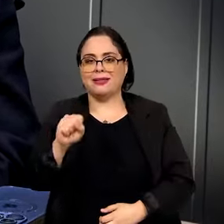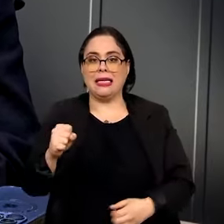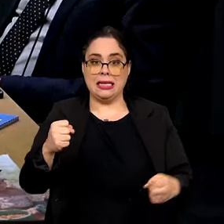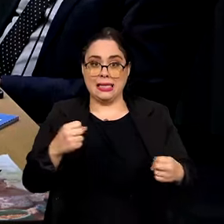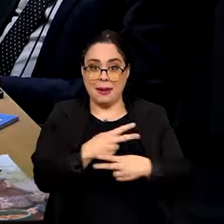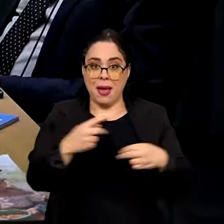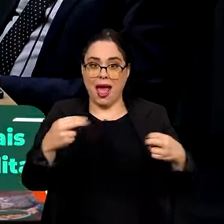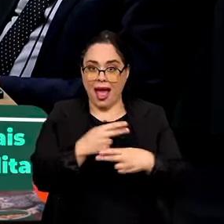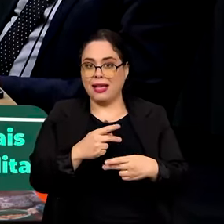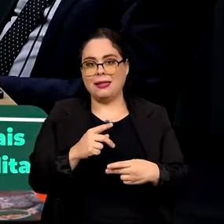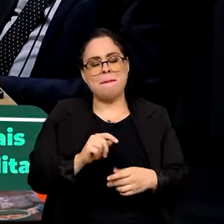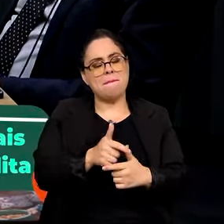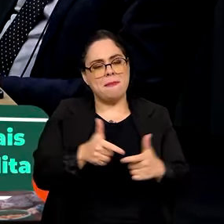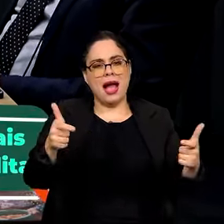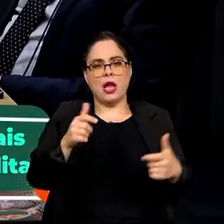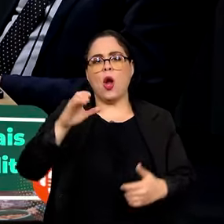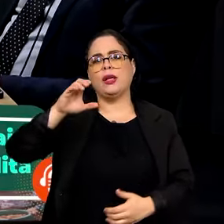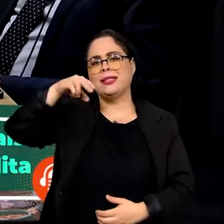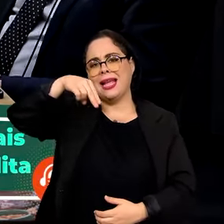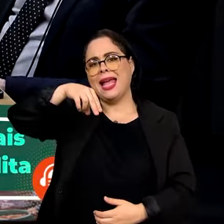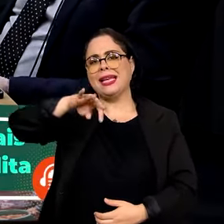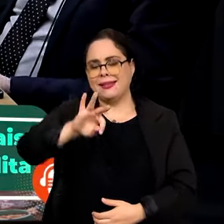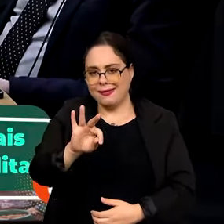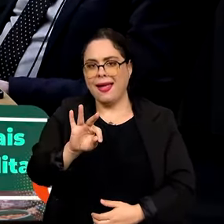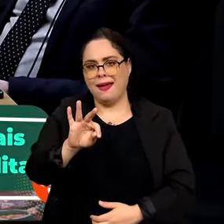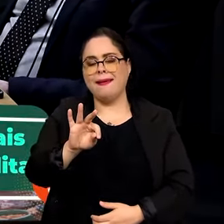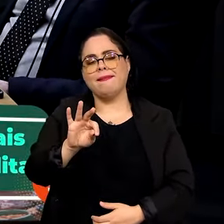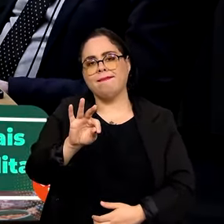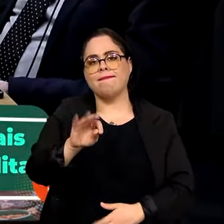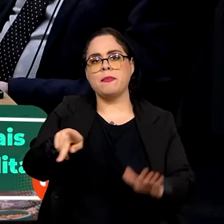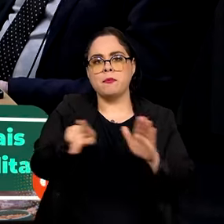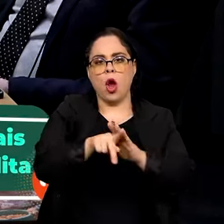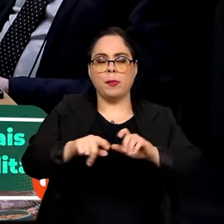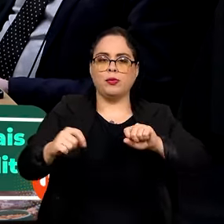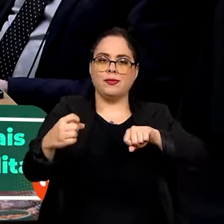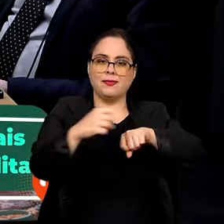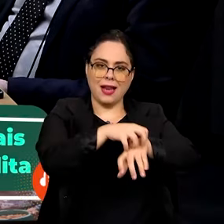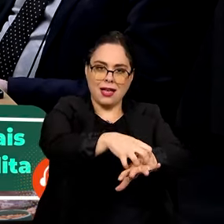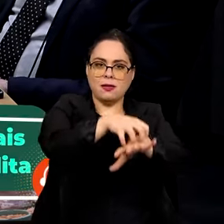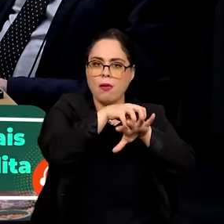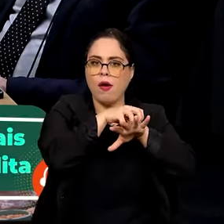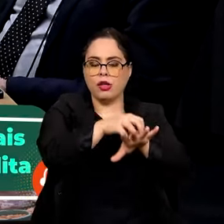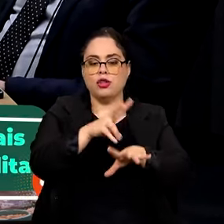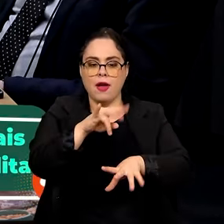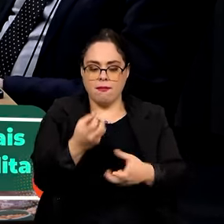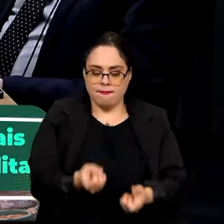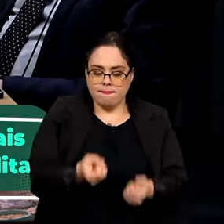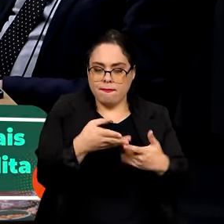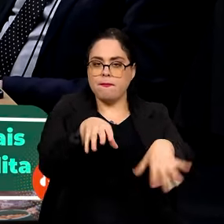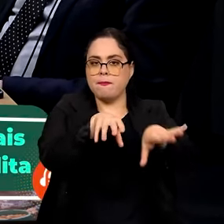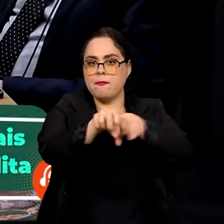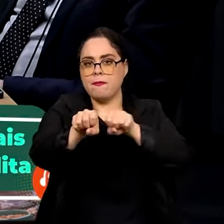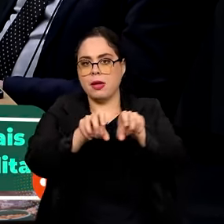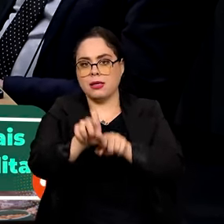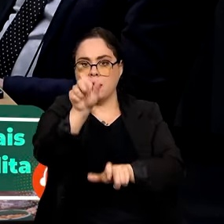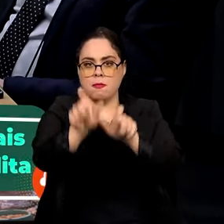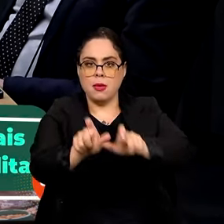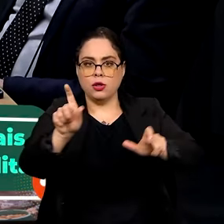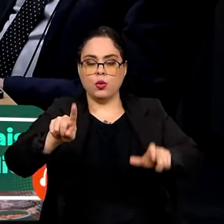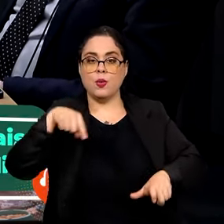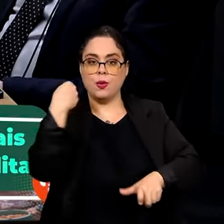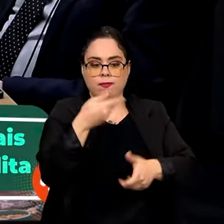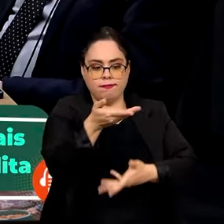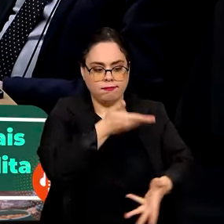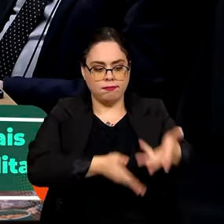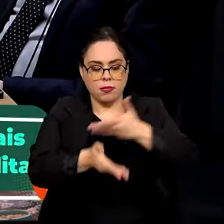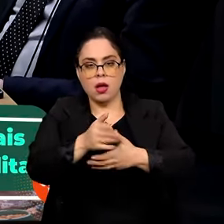sebrai é um grande parceiro nosso CNT Confederação Nacional dos transportes que vai capacitar pessoas e